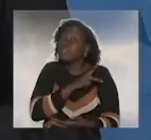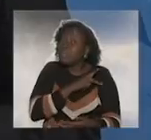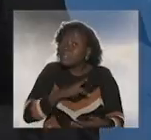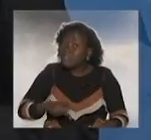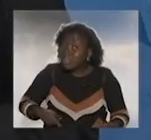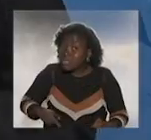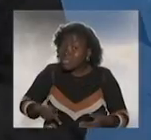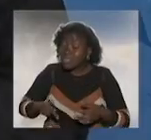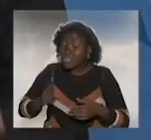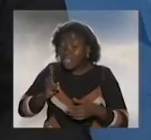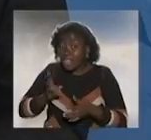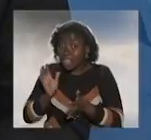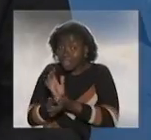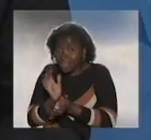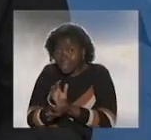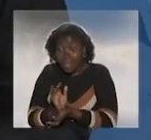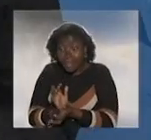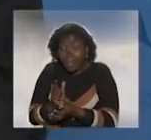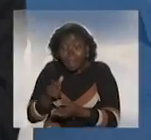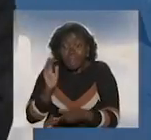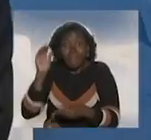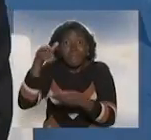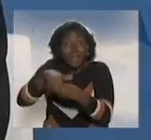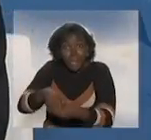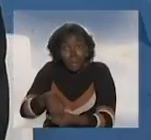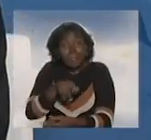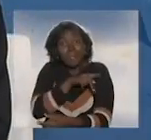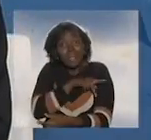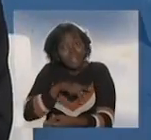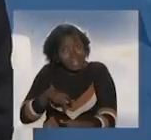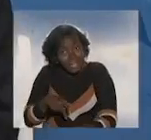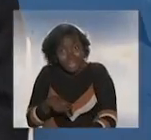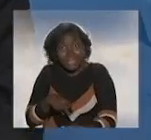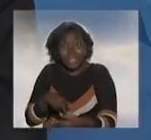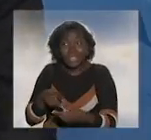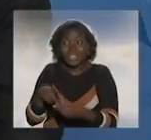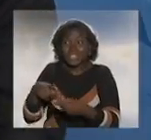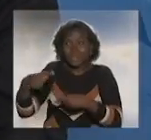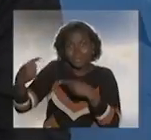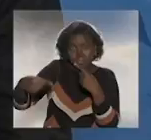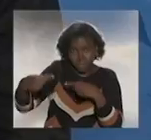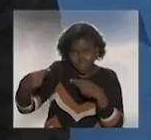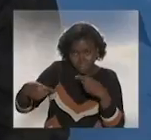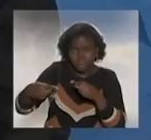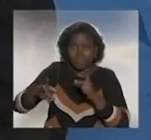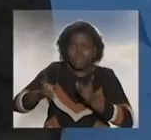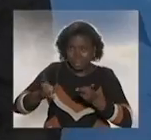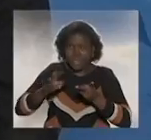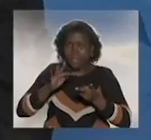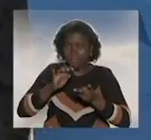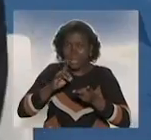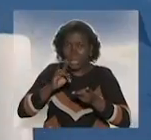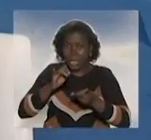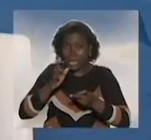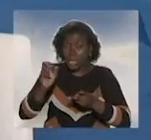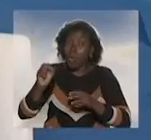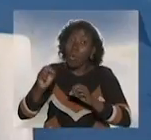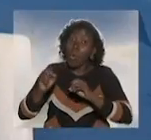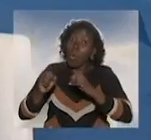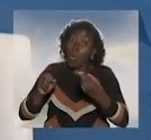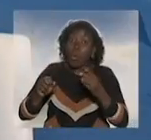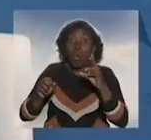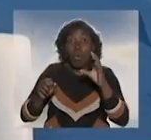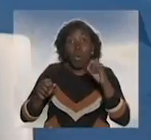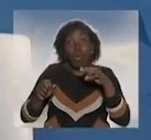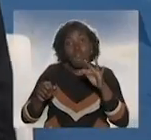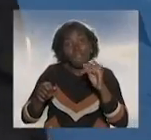com o presidente da determinada federação? Ele acaba votando no presidente, né, que está ali concorrendo da própria federação, ou no